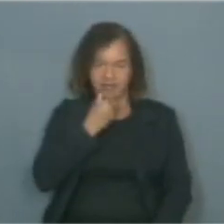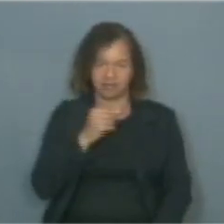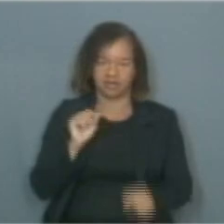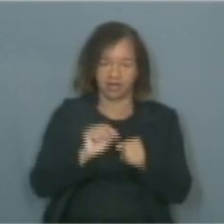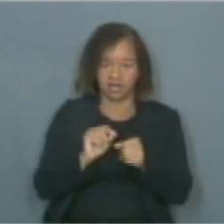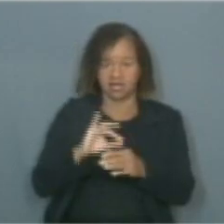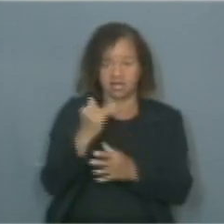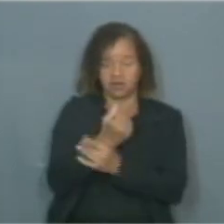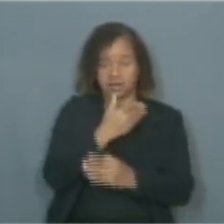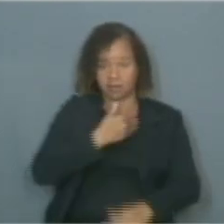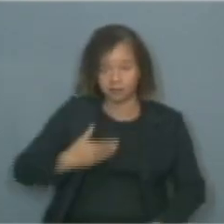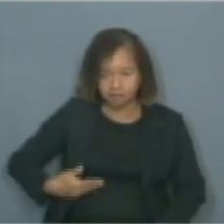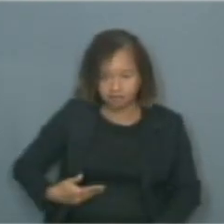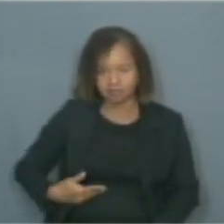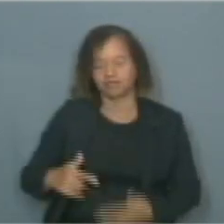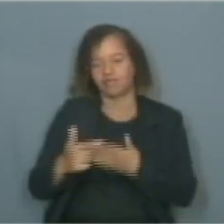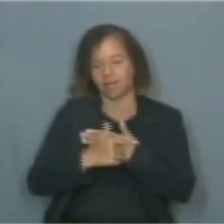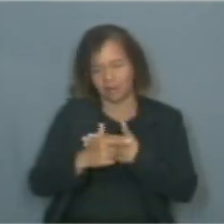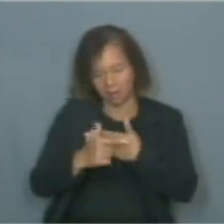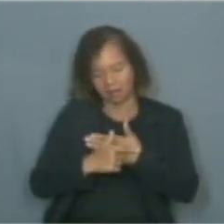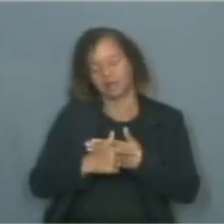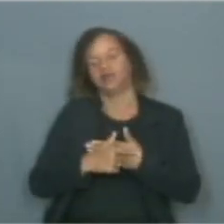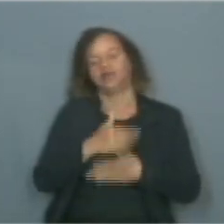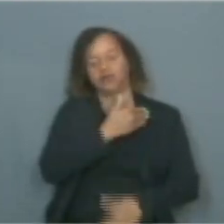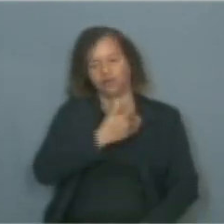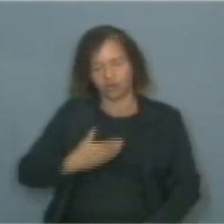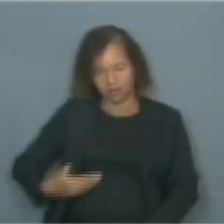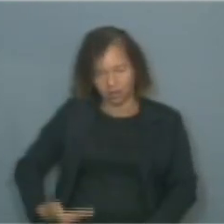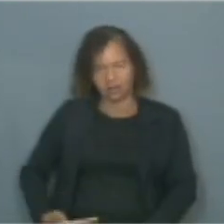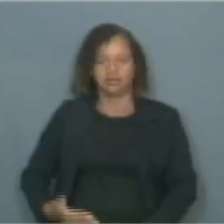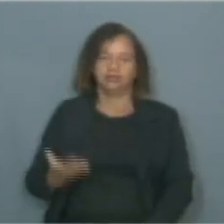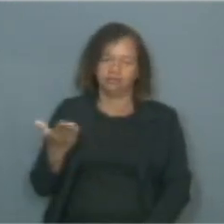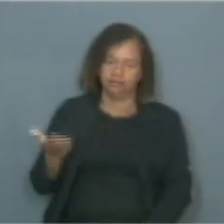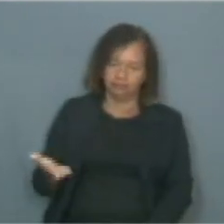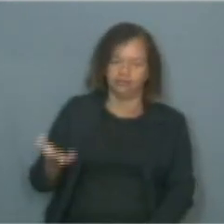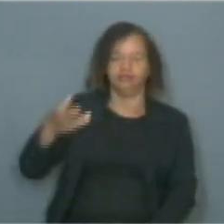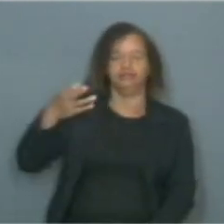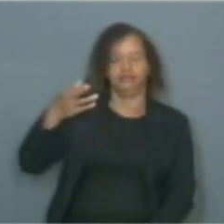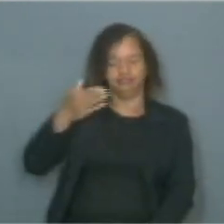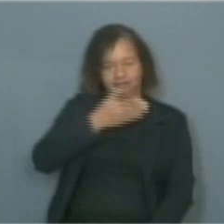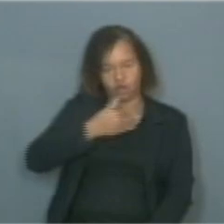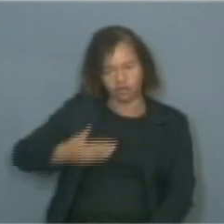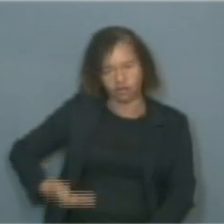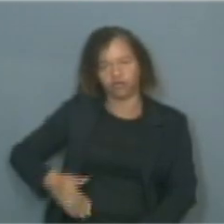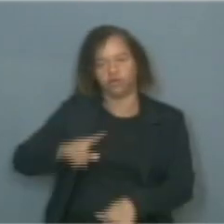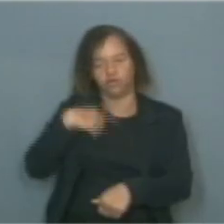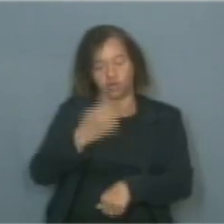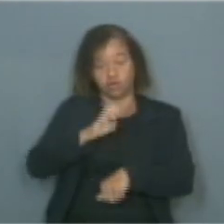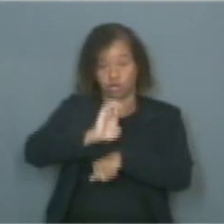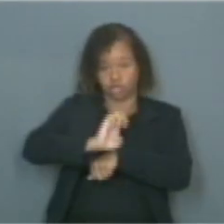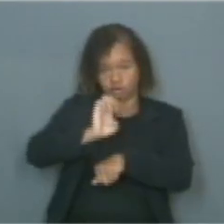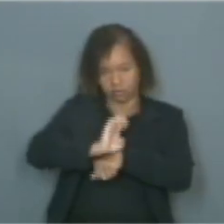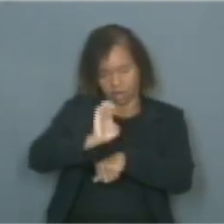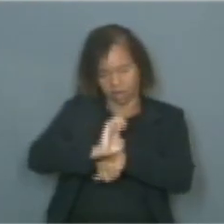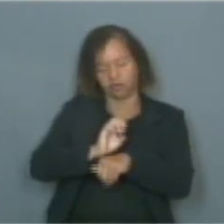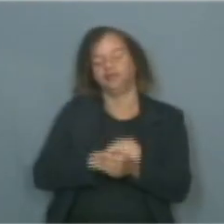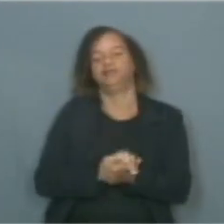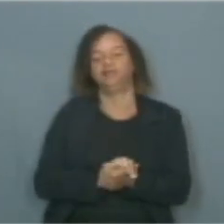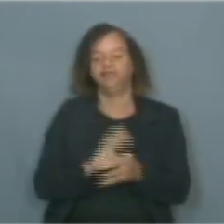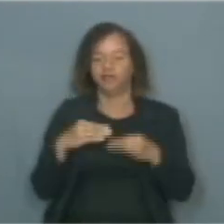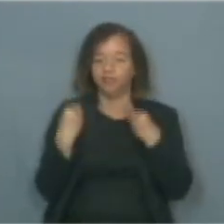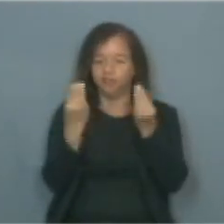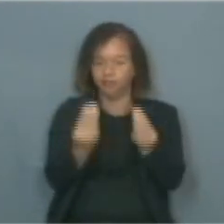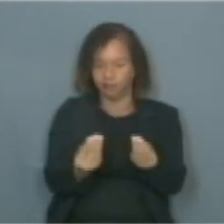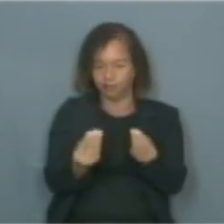fazer segurança pública é papel dos governantes. Nesse caso, a governadora do nosso estado coloca